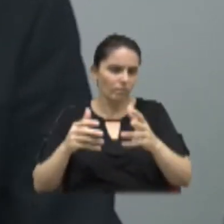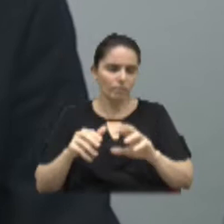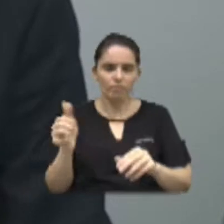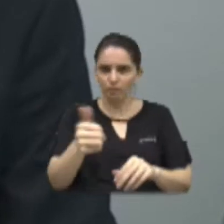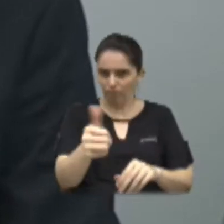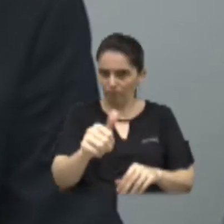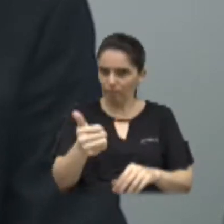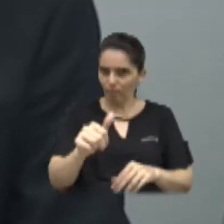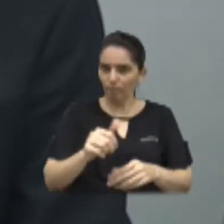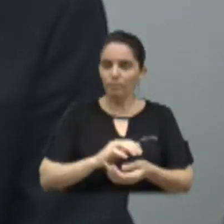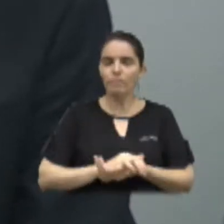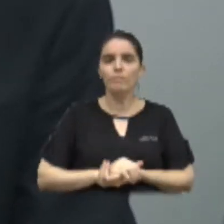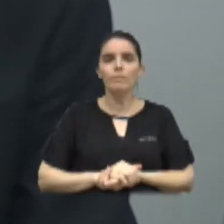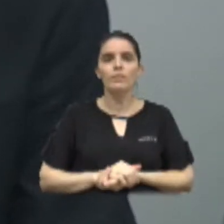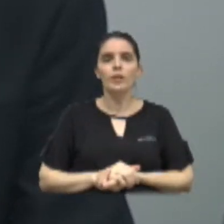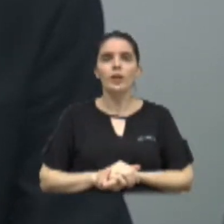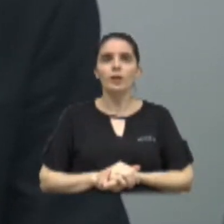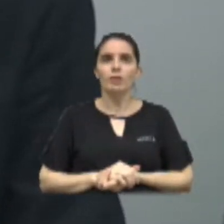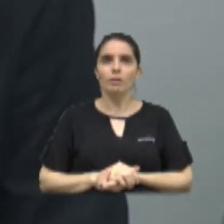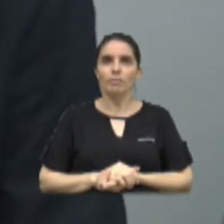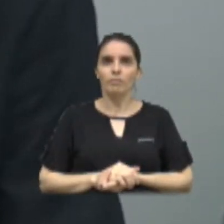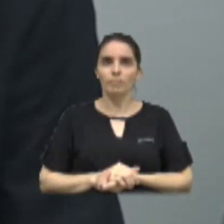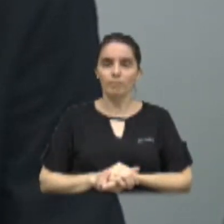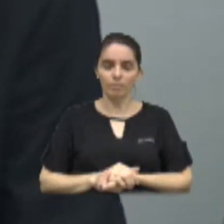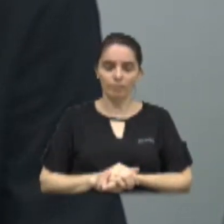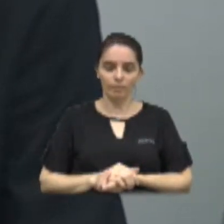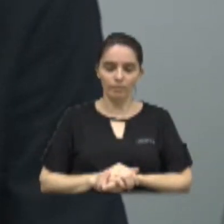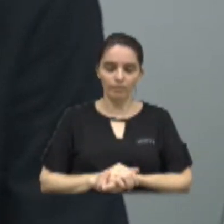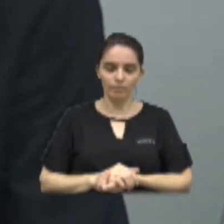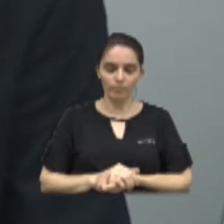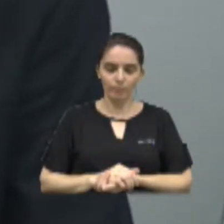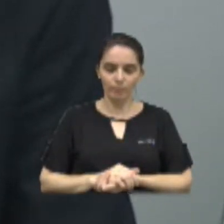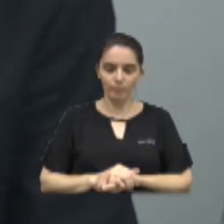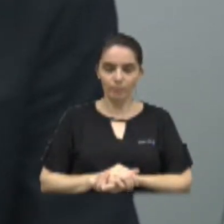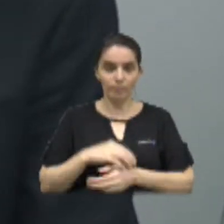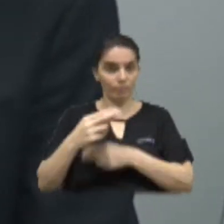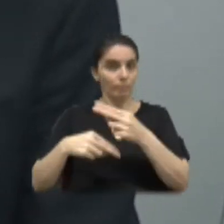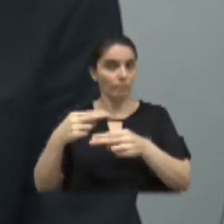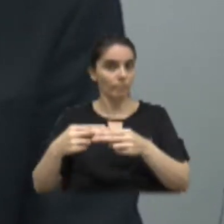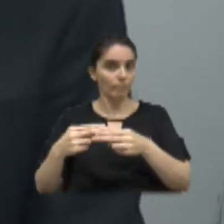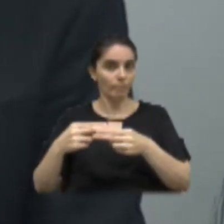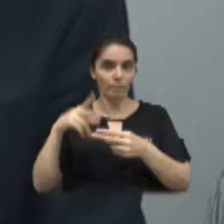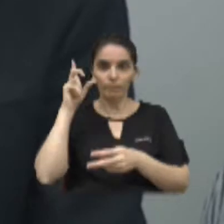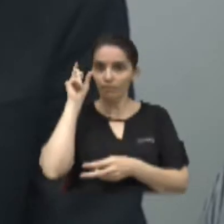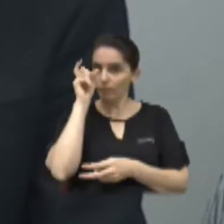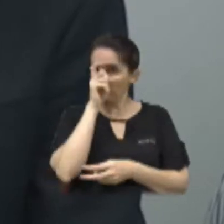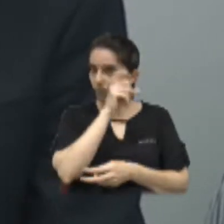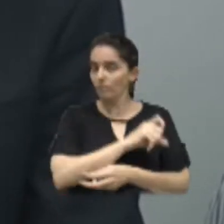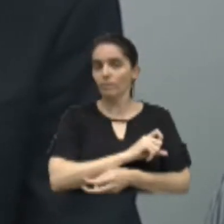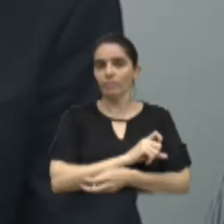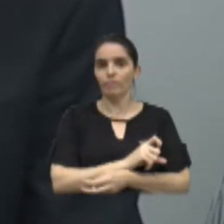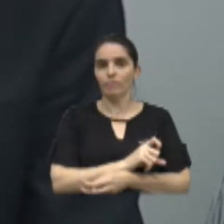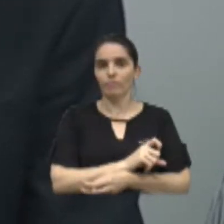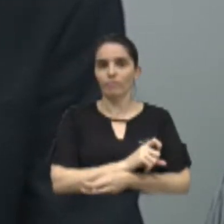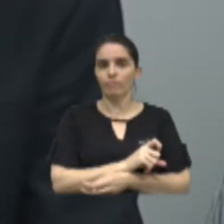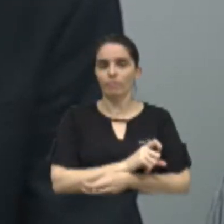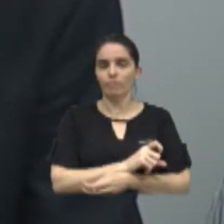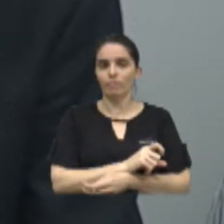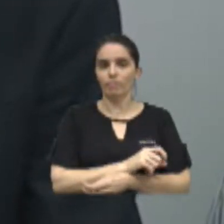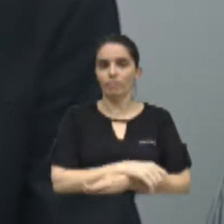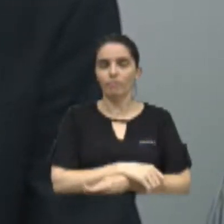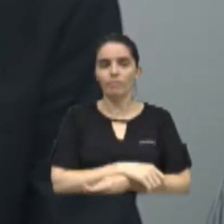gente fica até preocupado de falar os nomes aqui. Então, às vezes, a dificuldade da demora é essa.